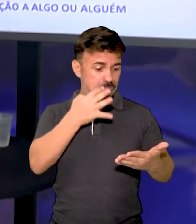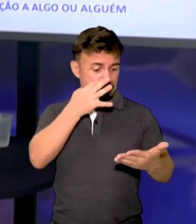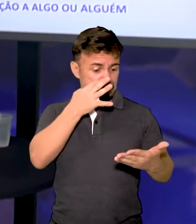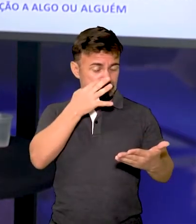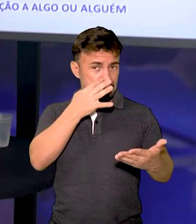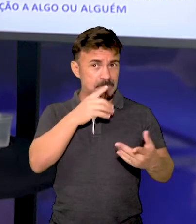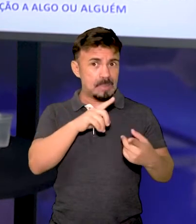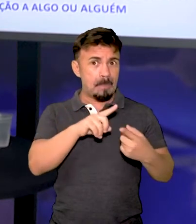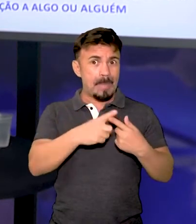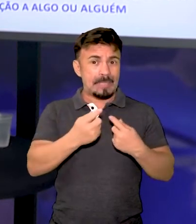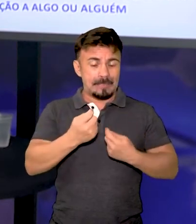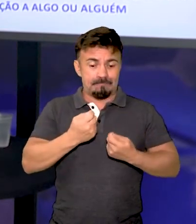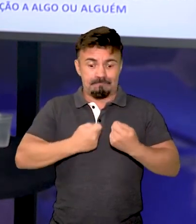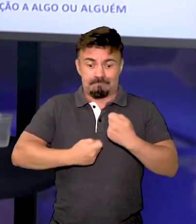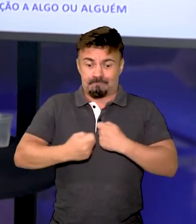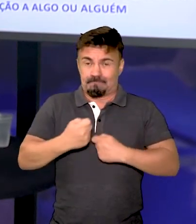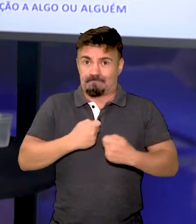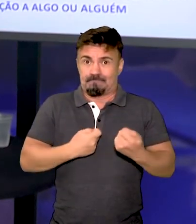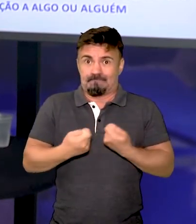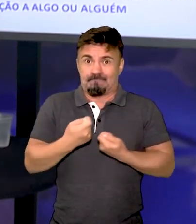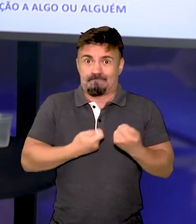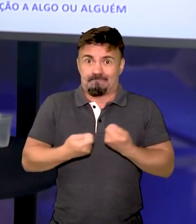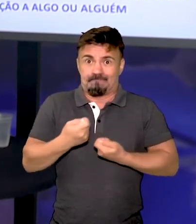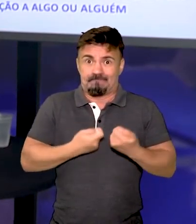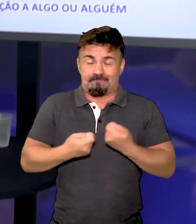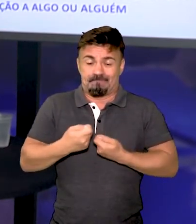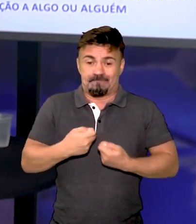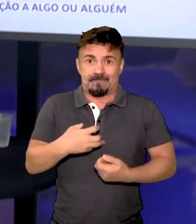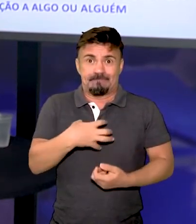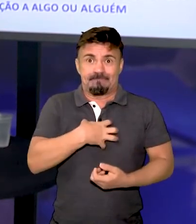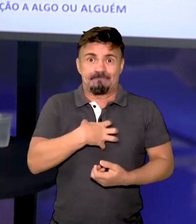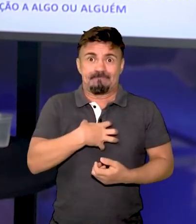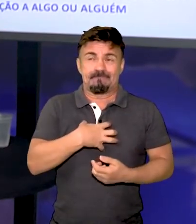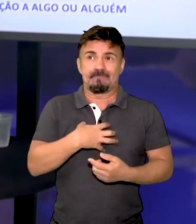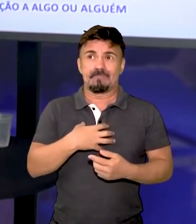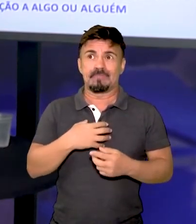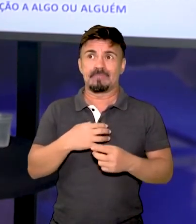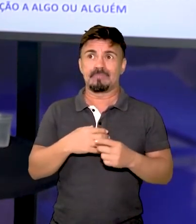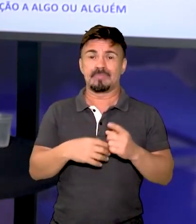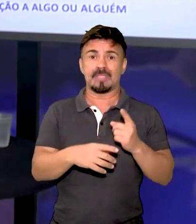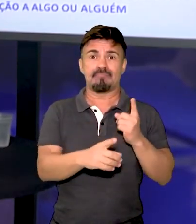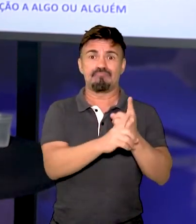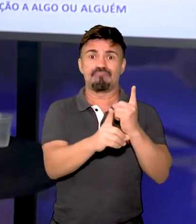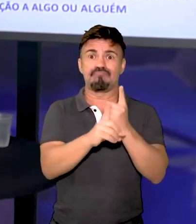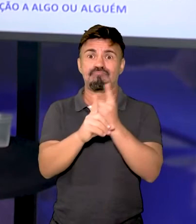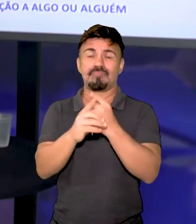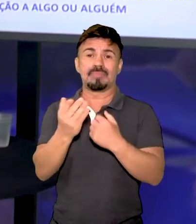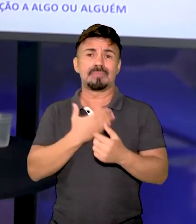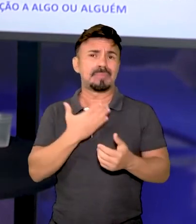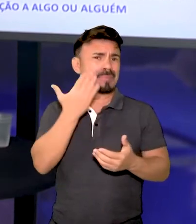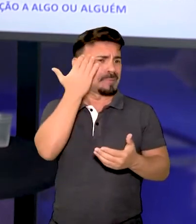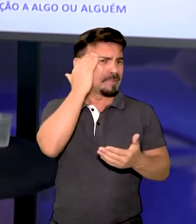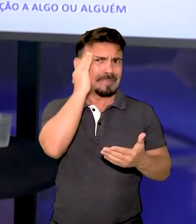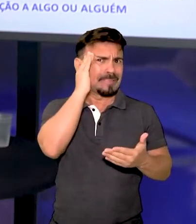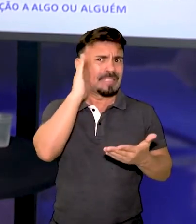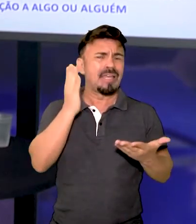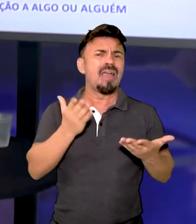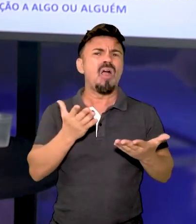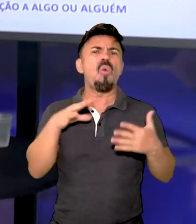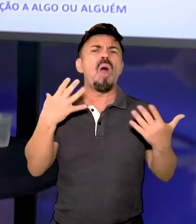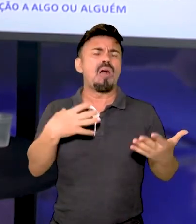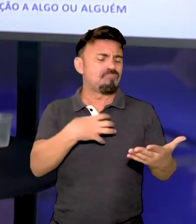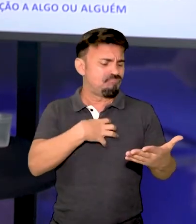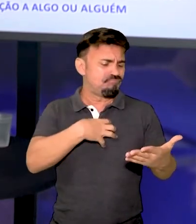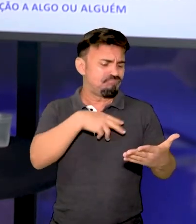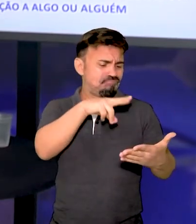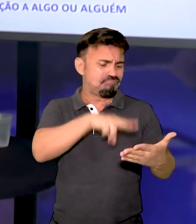manter o seu controle sobre a mesma, porque ao se reunir com os outros nem vão entender qual é o sentimento